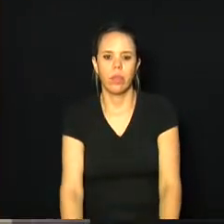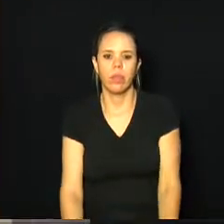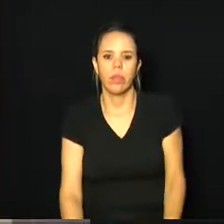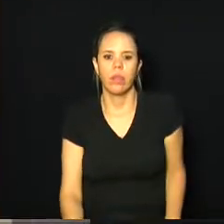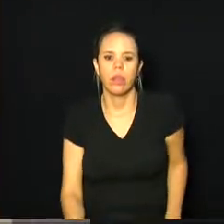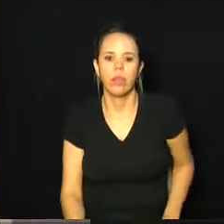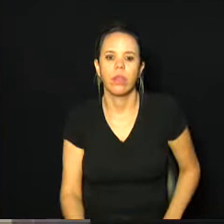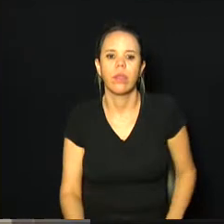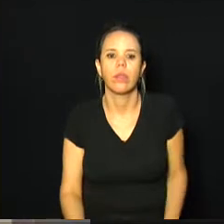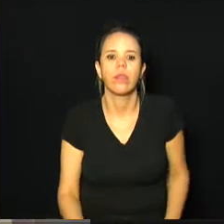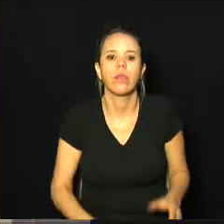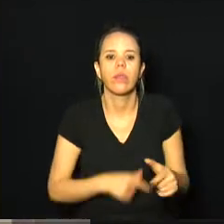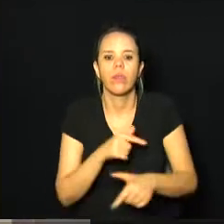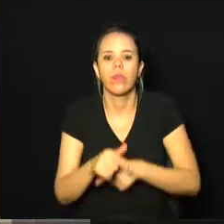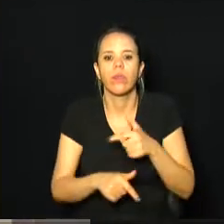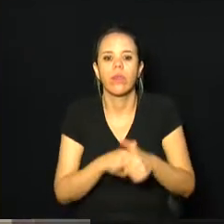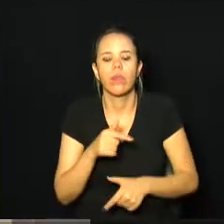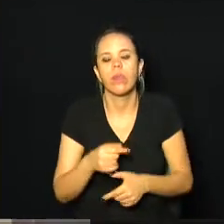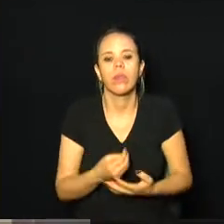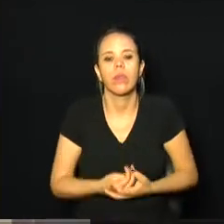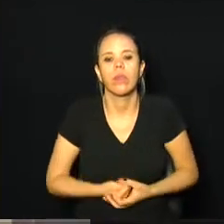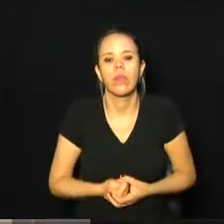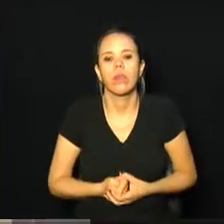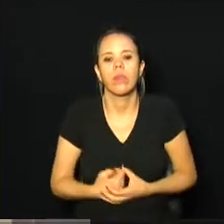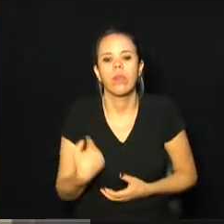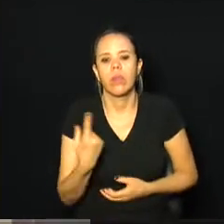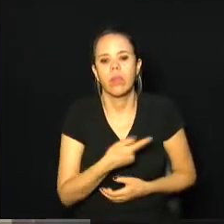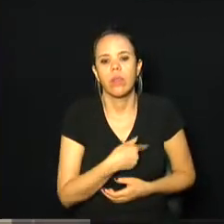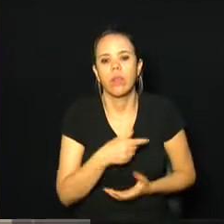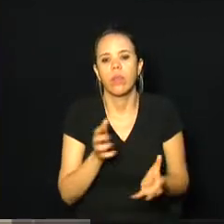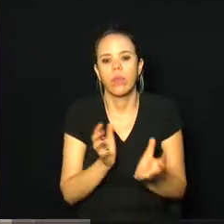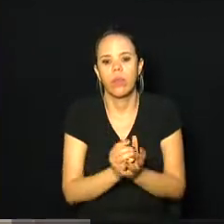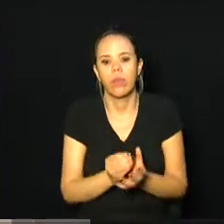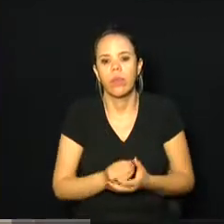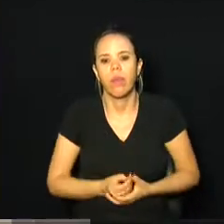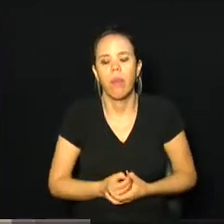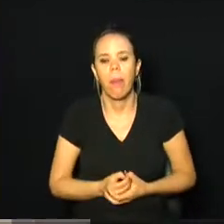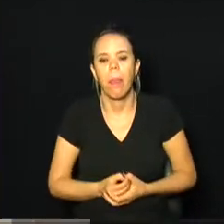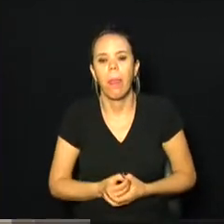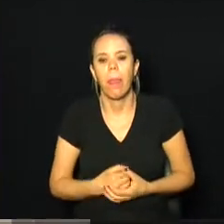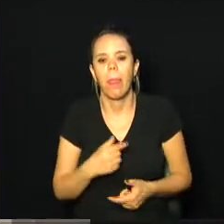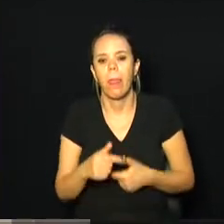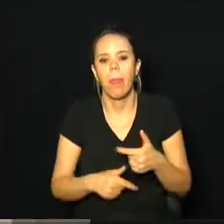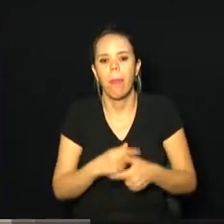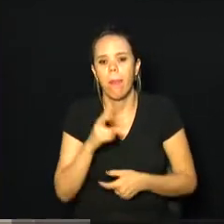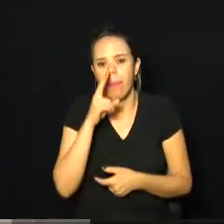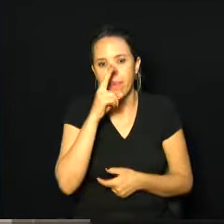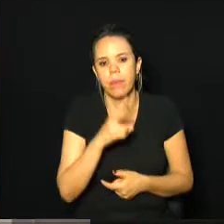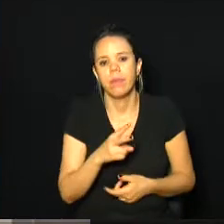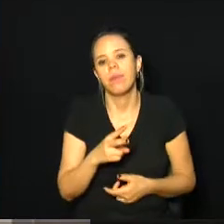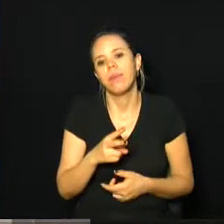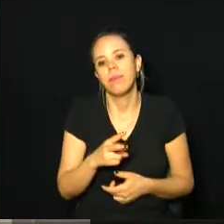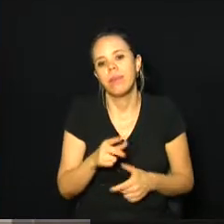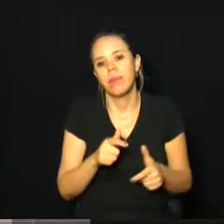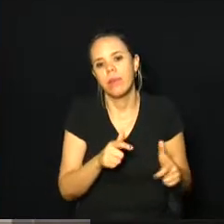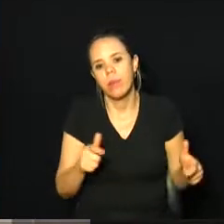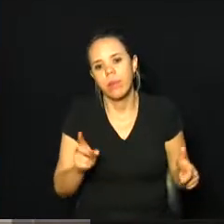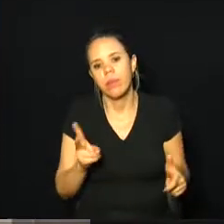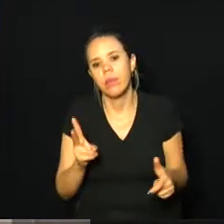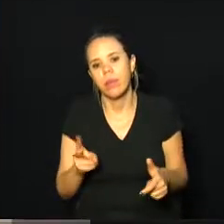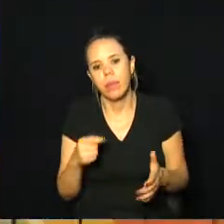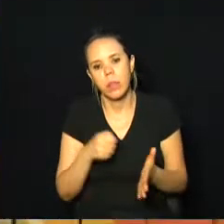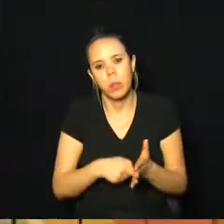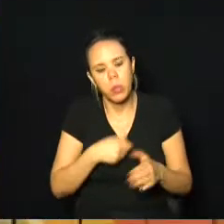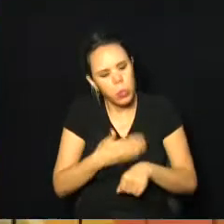Ele é um trabalho... É assim, na nossa seleção, foi um trabalho muito forte, intenso o tempo inteiro. A gente